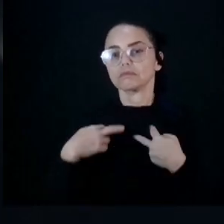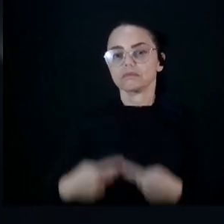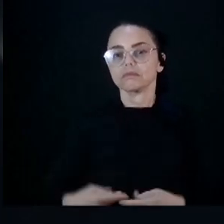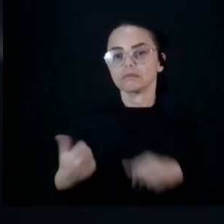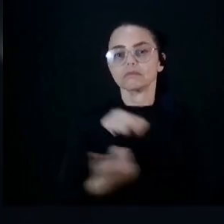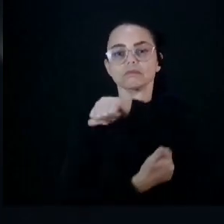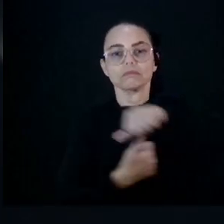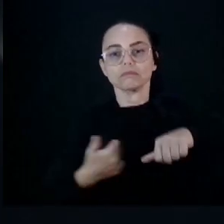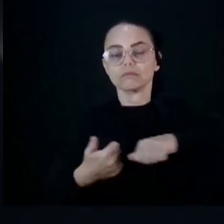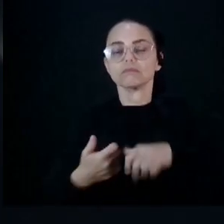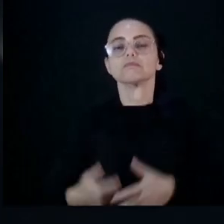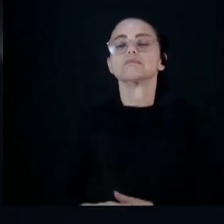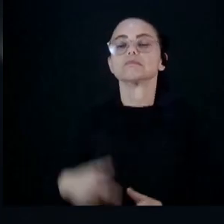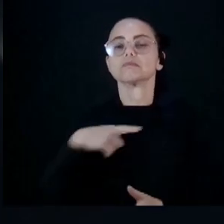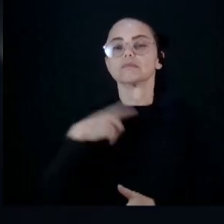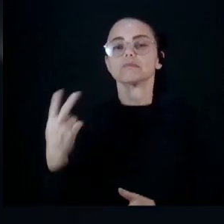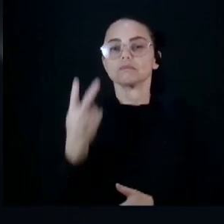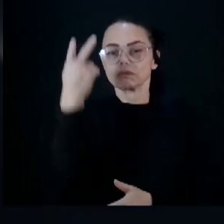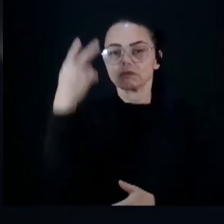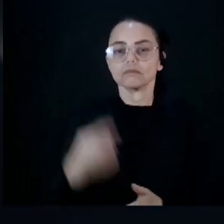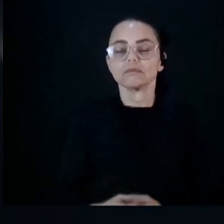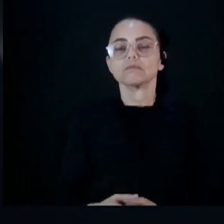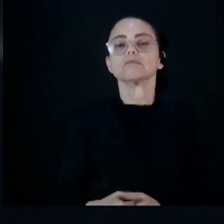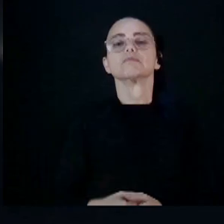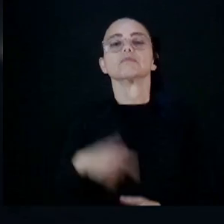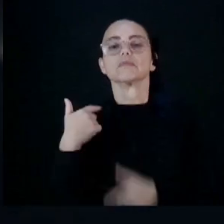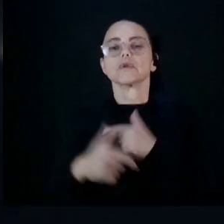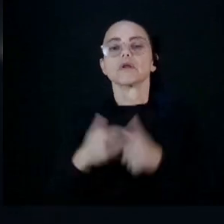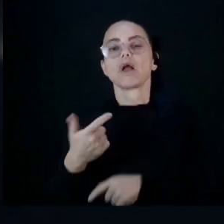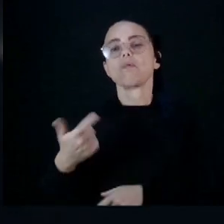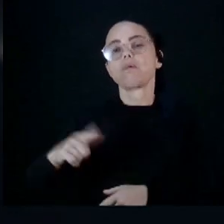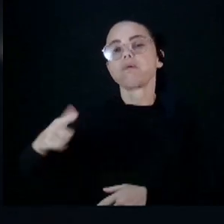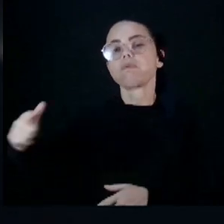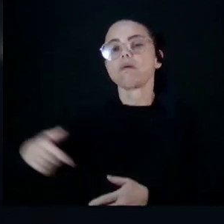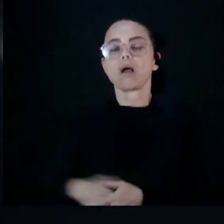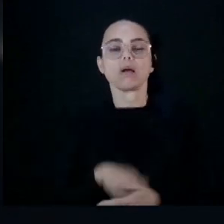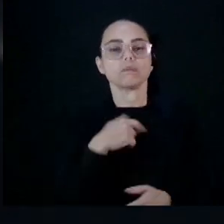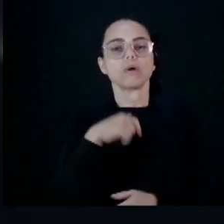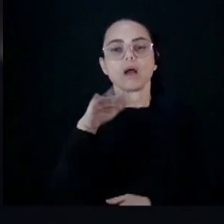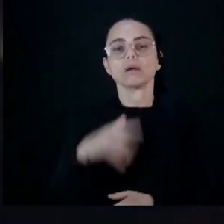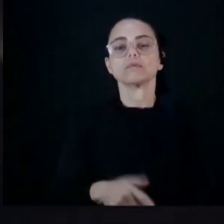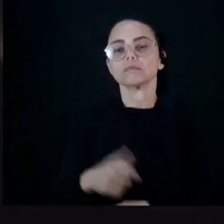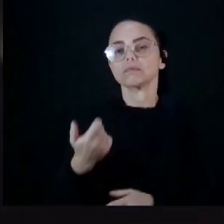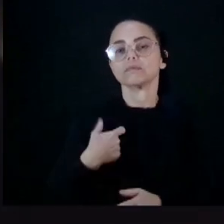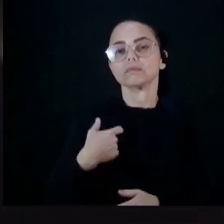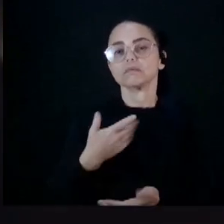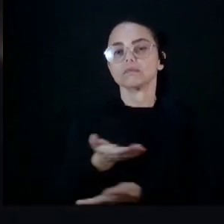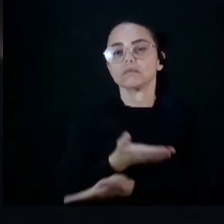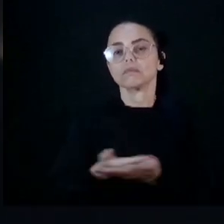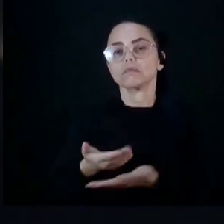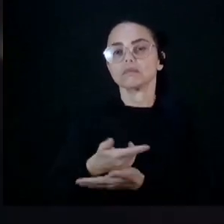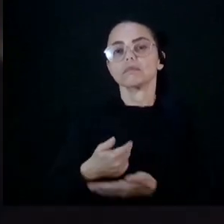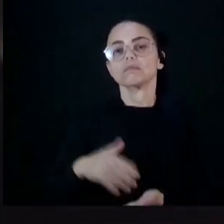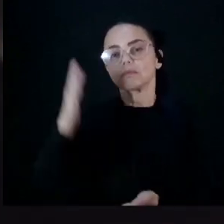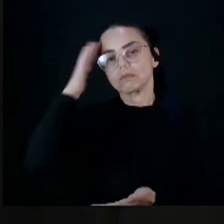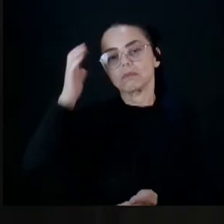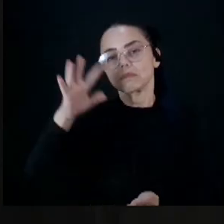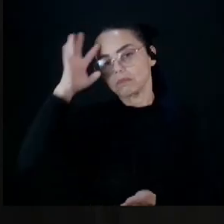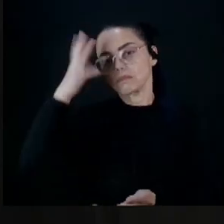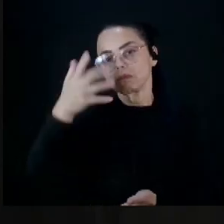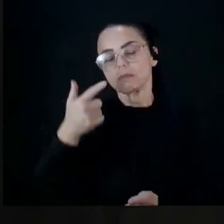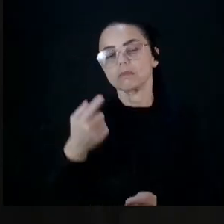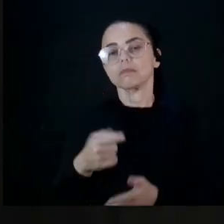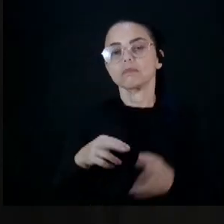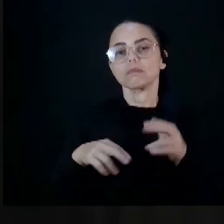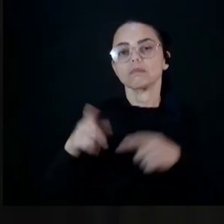passa a ter valor. Menos tarefa repetitiva e mais capacidade de interpretar, decidir e supervisionar. E